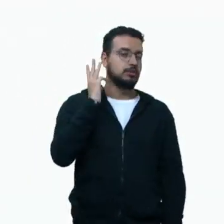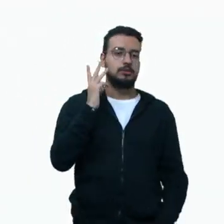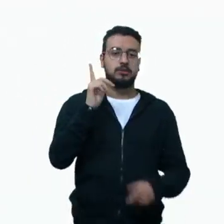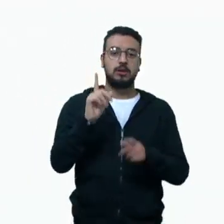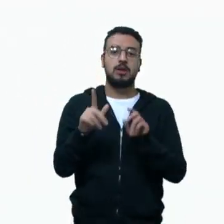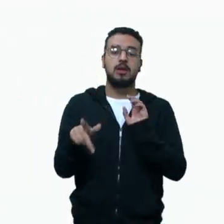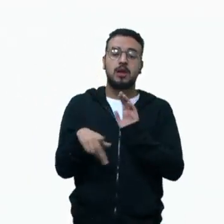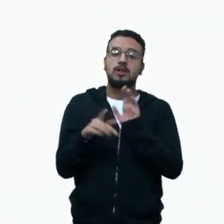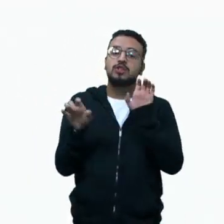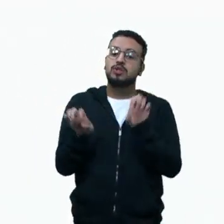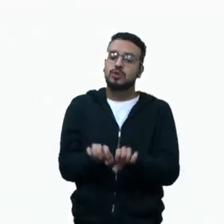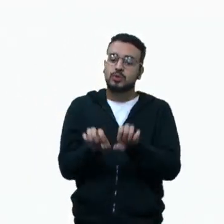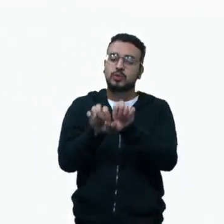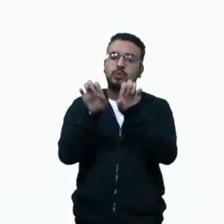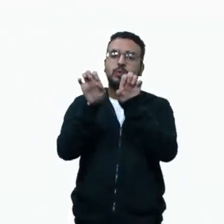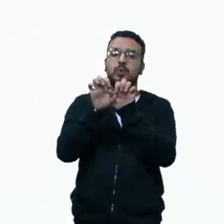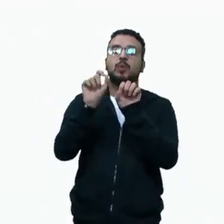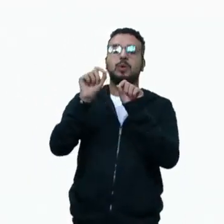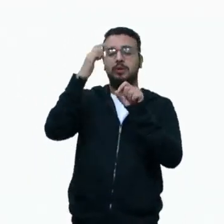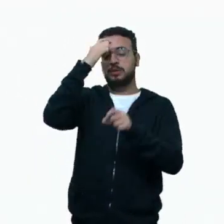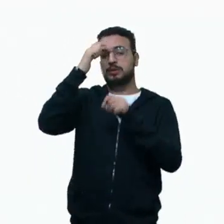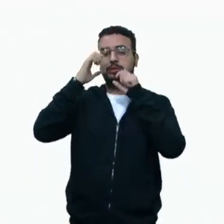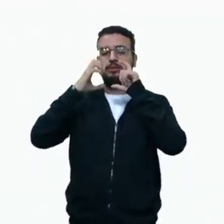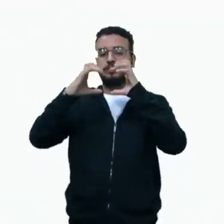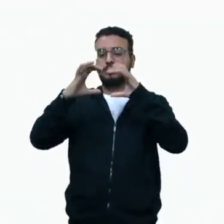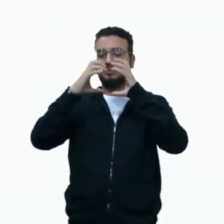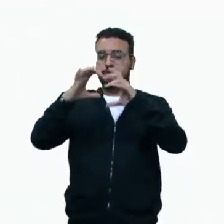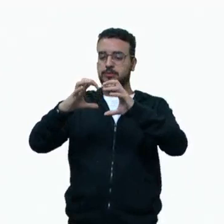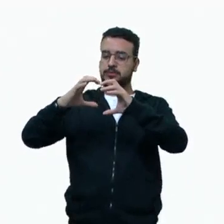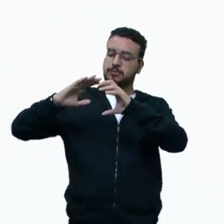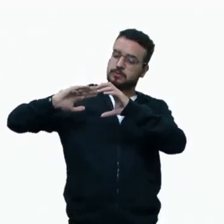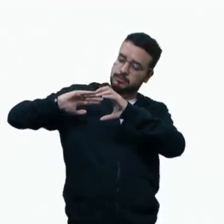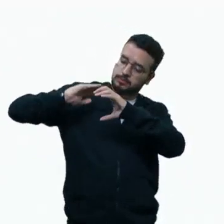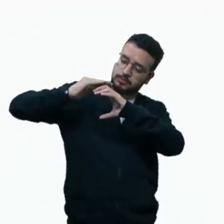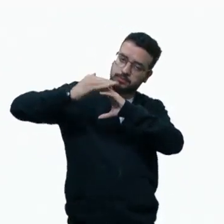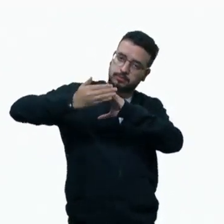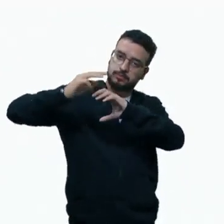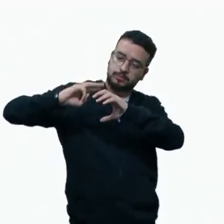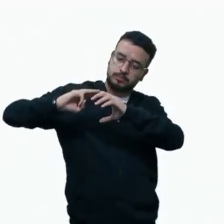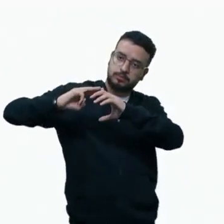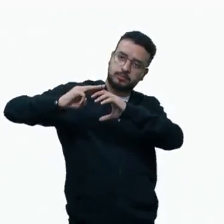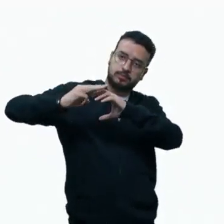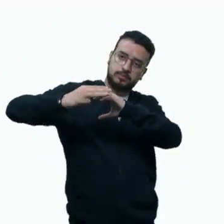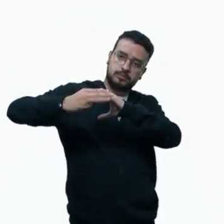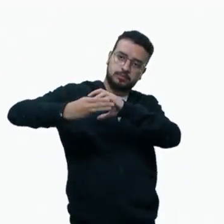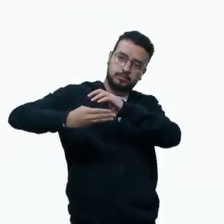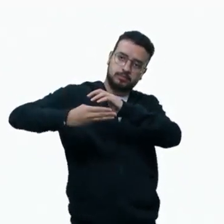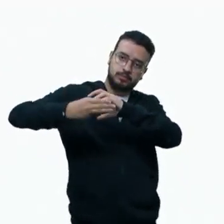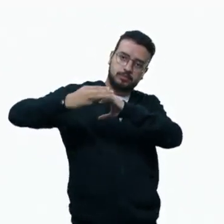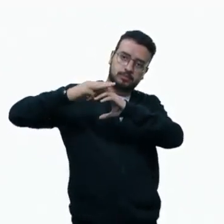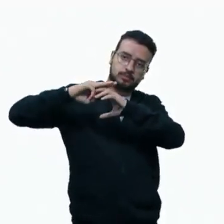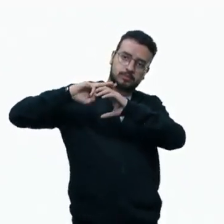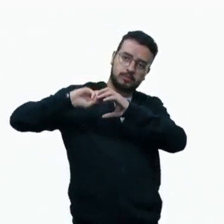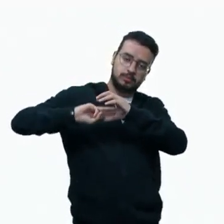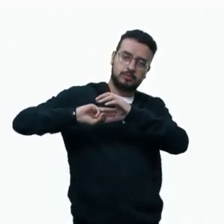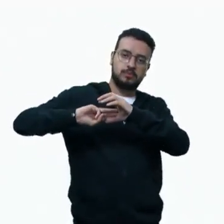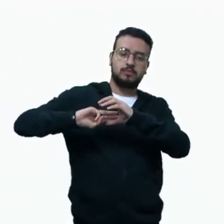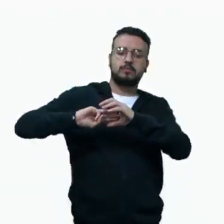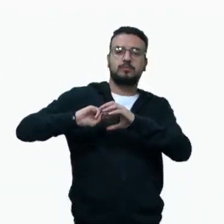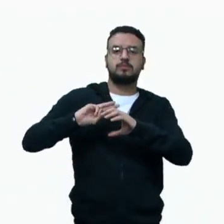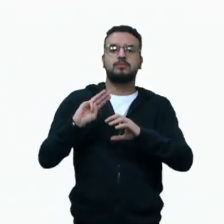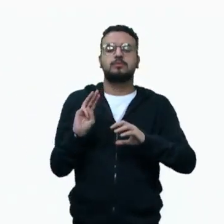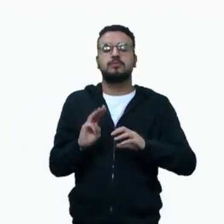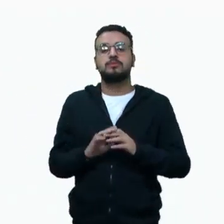tecido conjuntivo que vai proteger o tecido do sistema nervoso. Tá? Do tecido do sistema nervoso